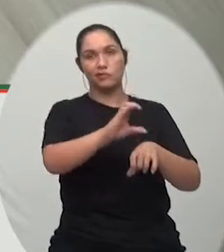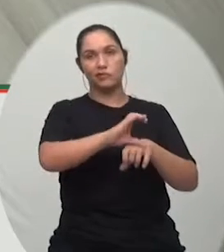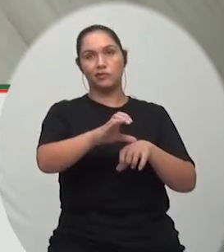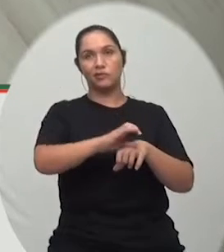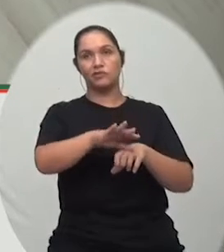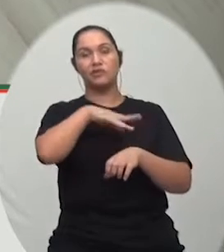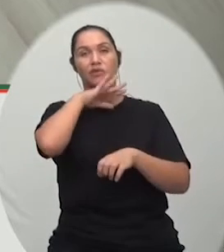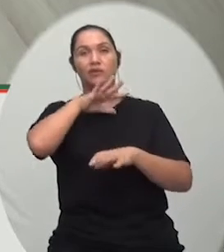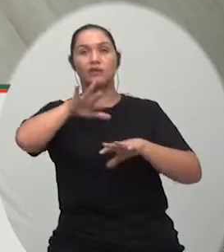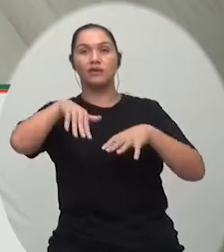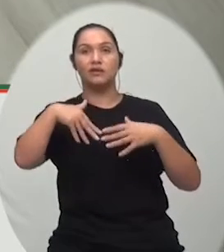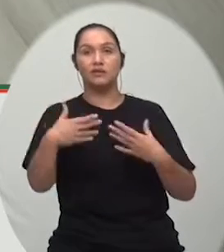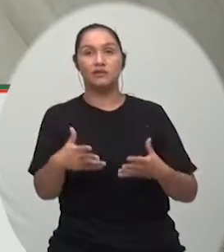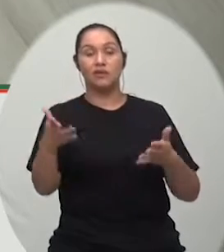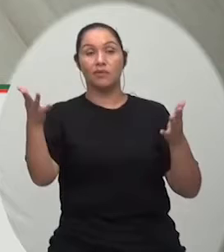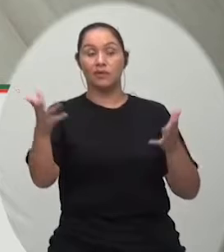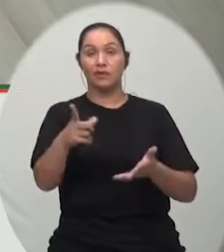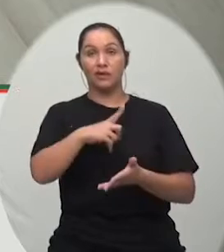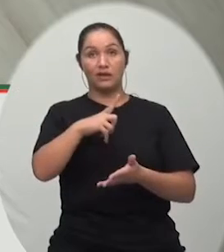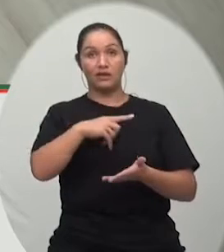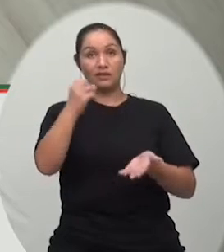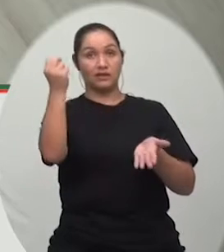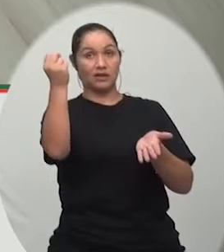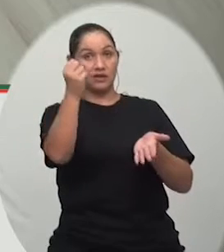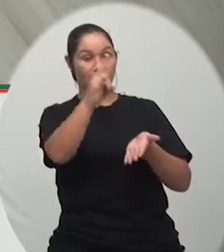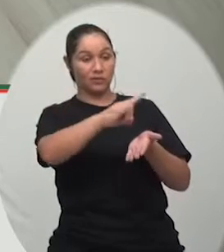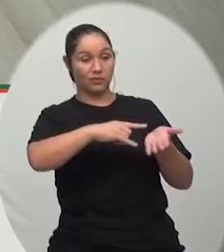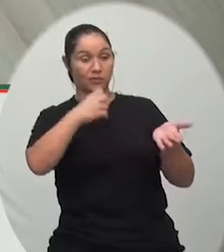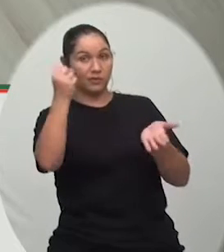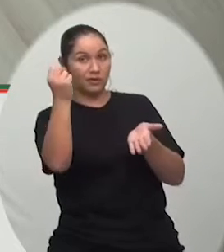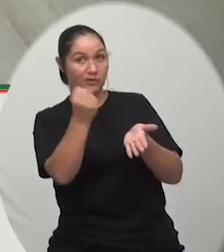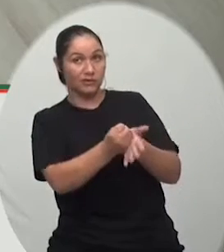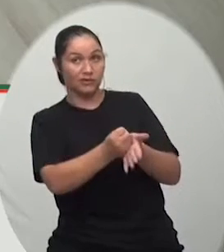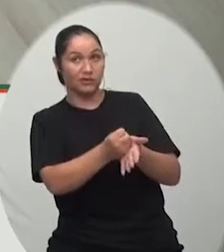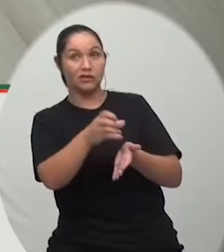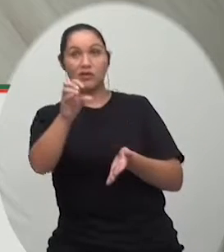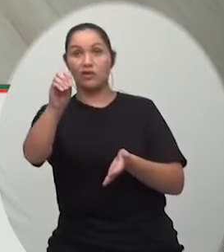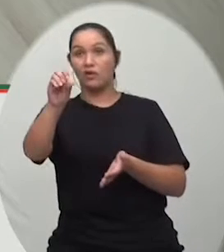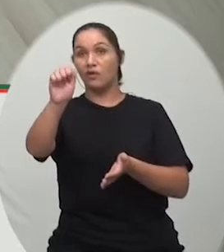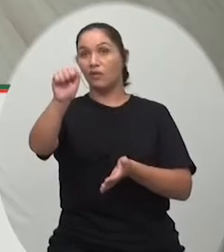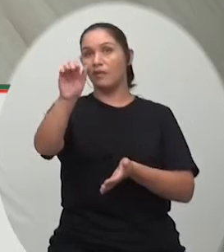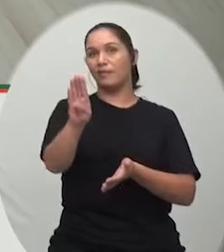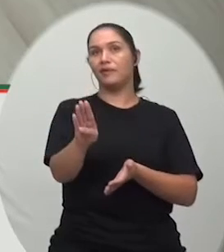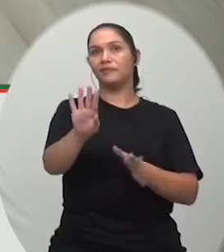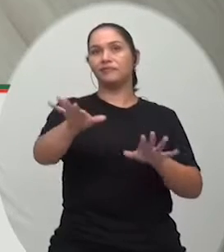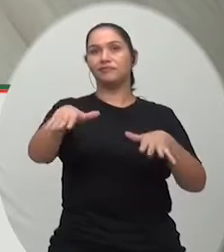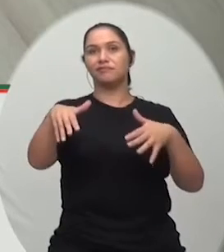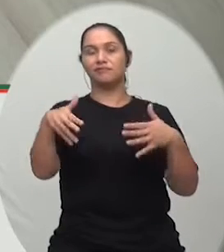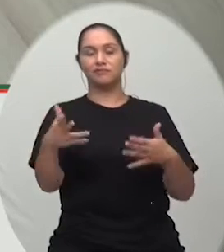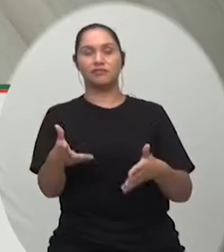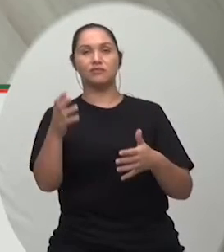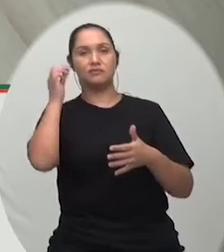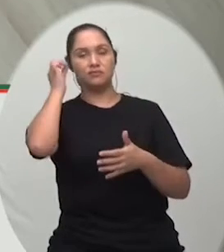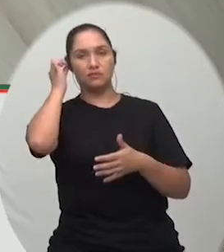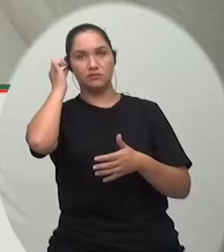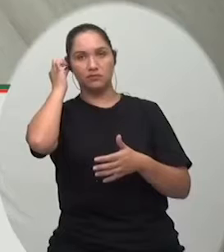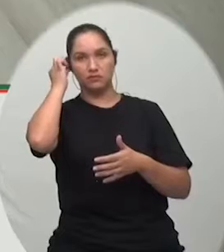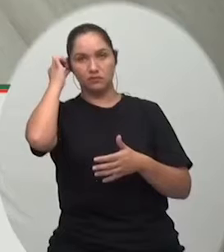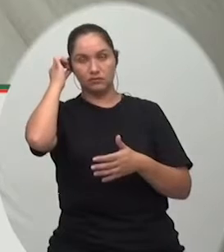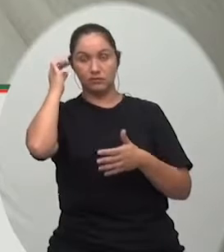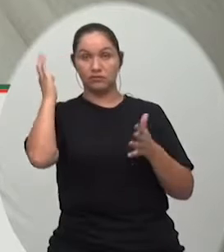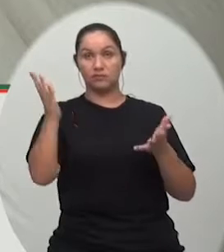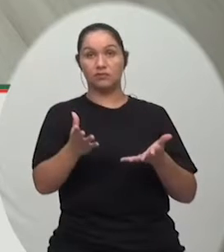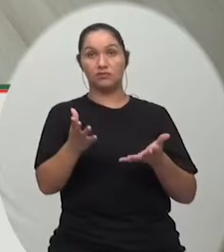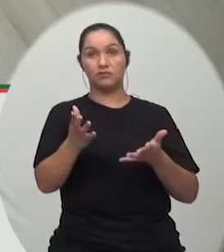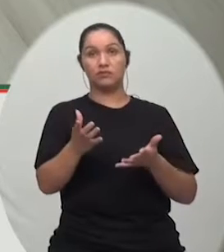OAB Recomenda, instituído em 2001 e que, em 2018, chega à sua sexta edição na